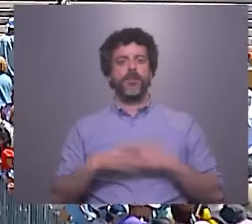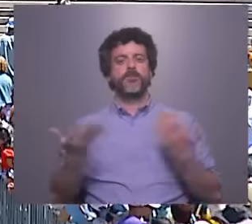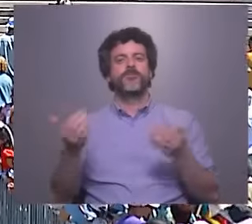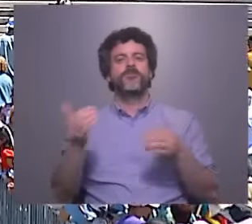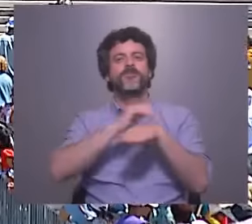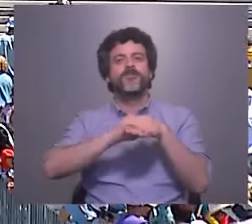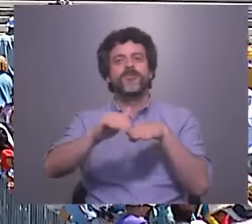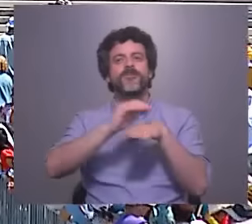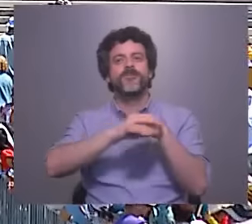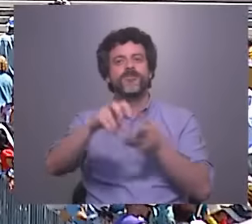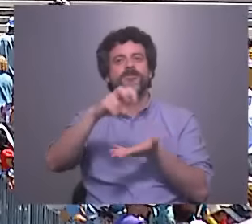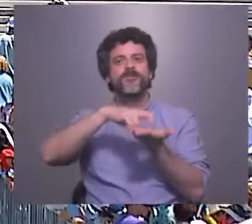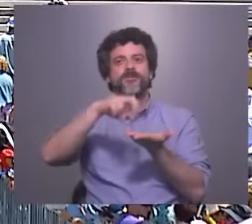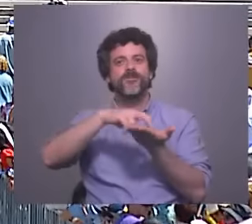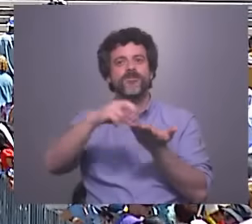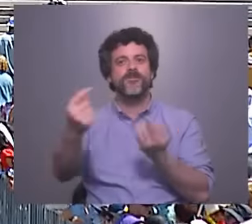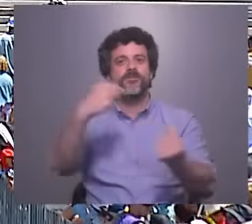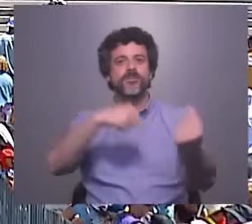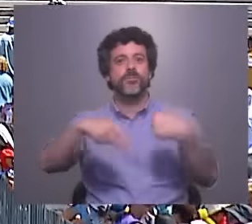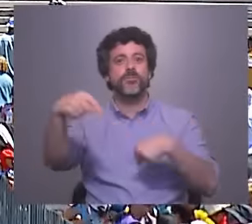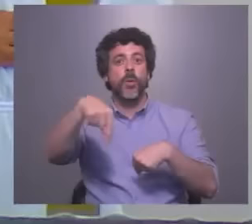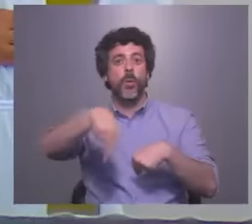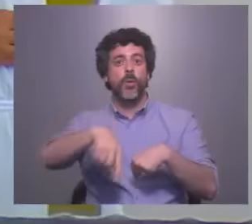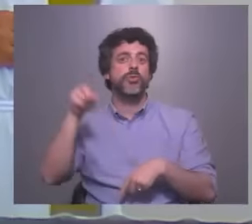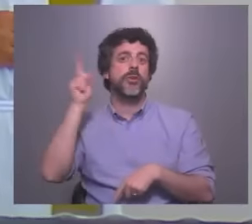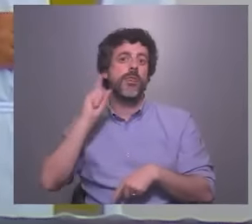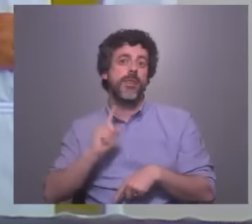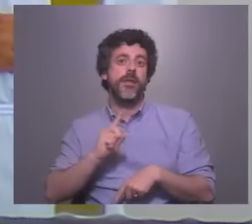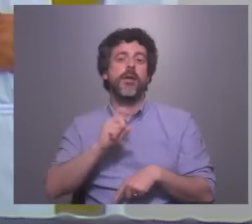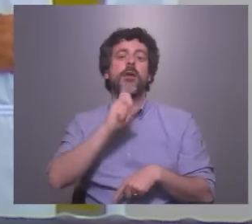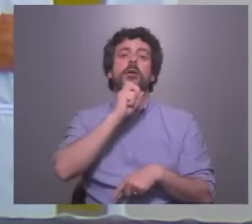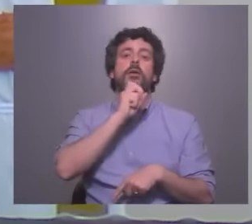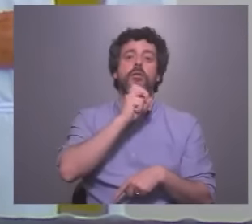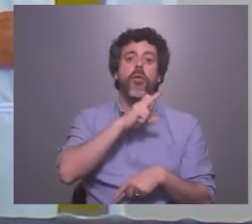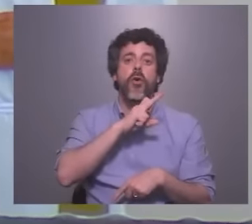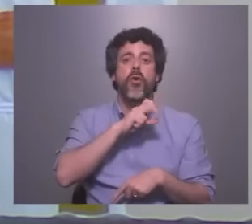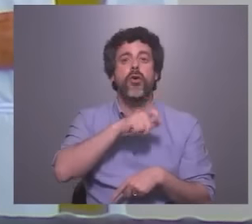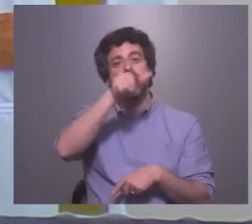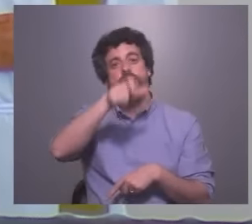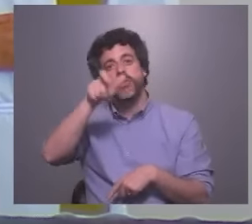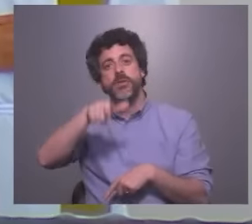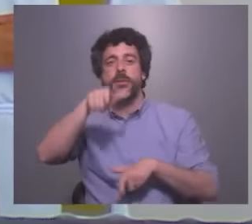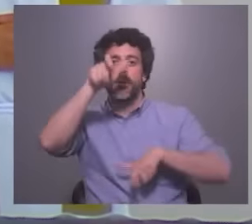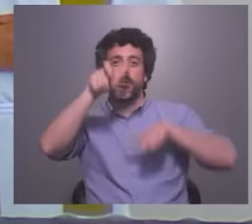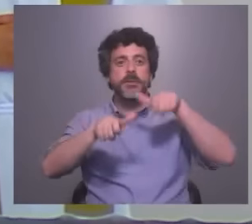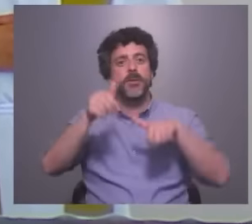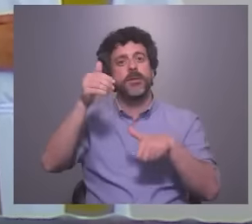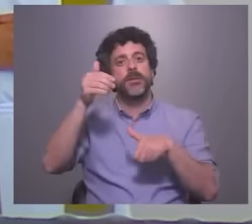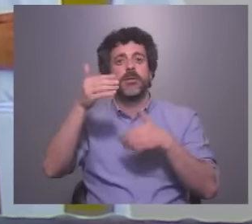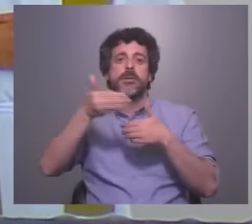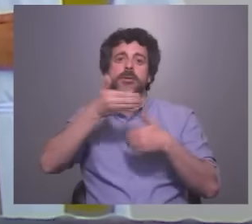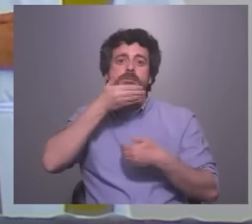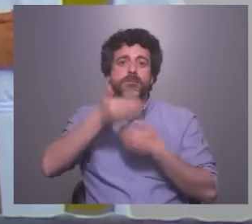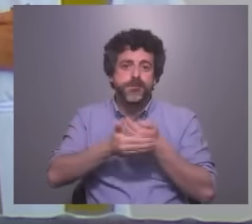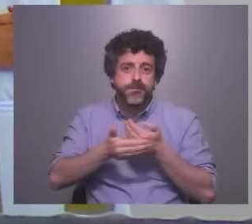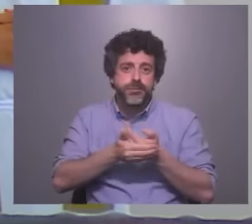temos connosco e que levamos como memória da peregrinação à Cova da Iria.